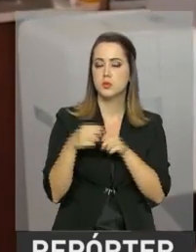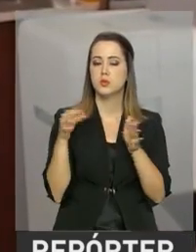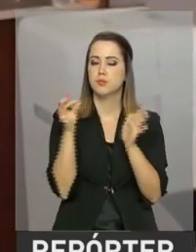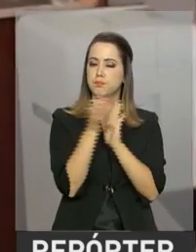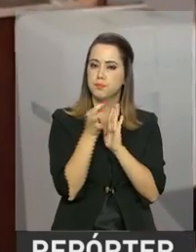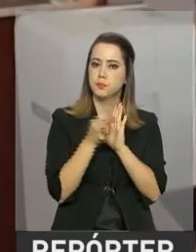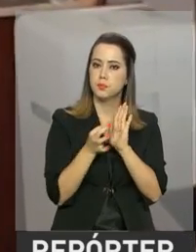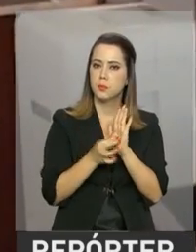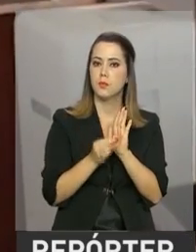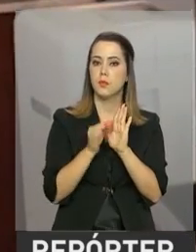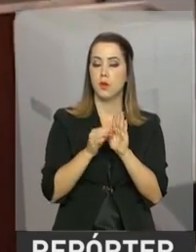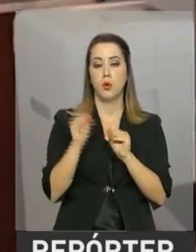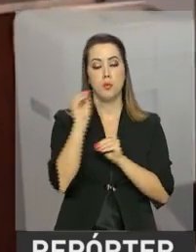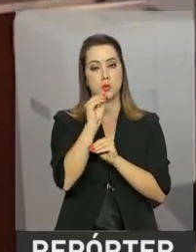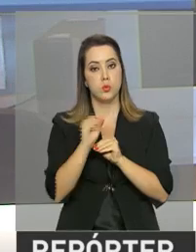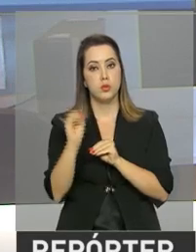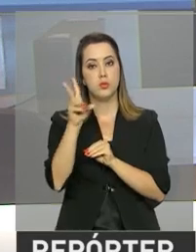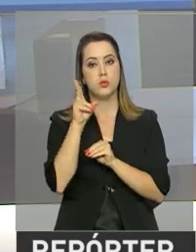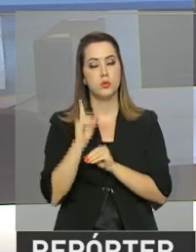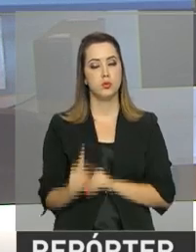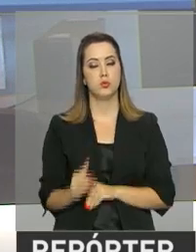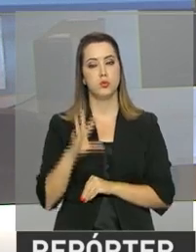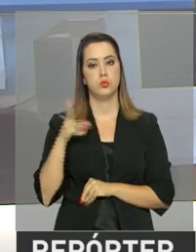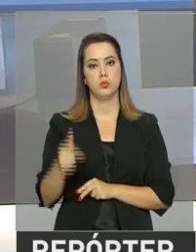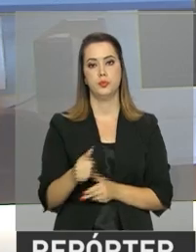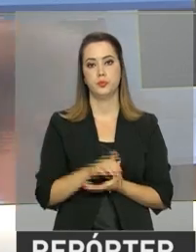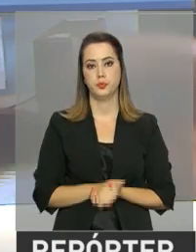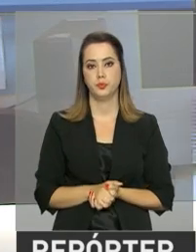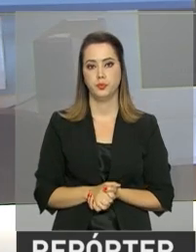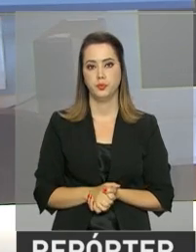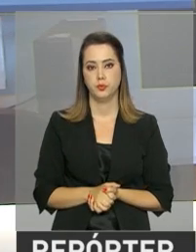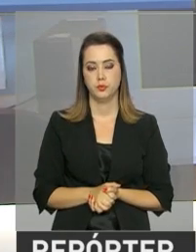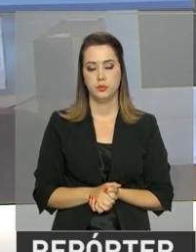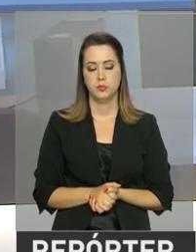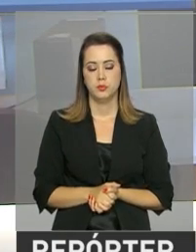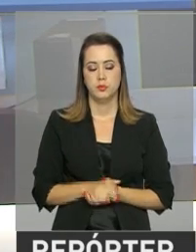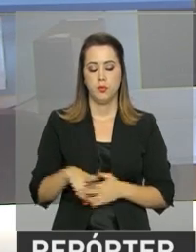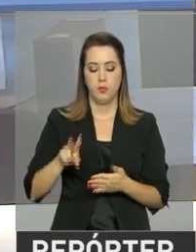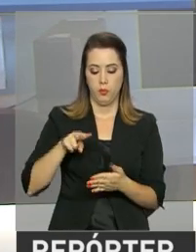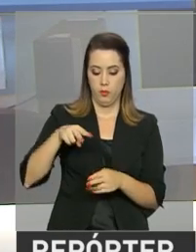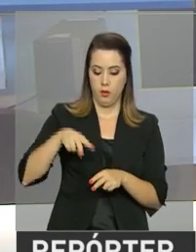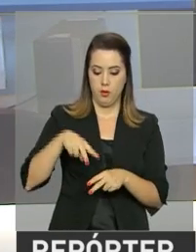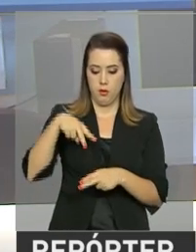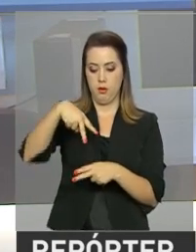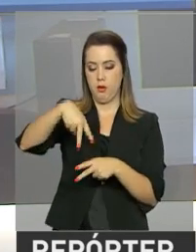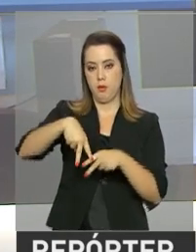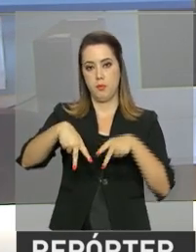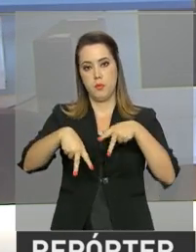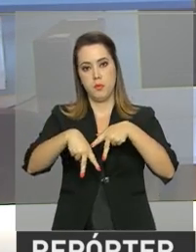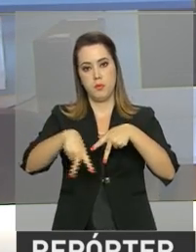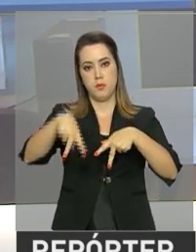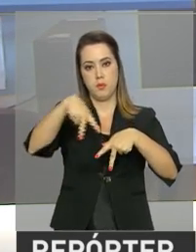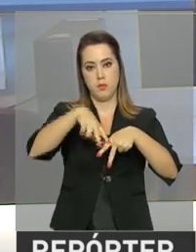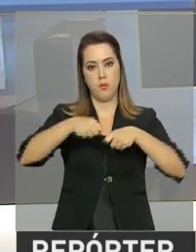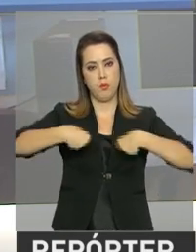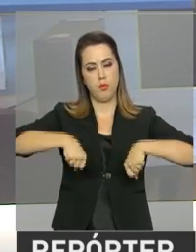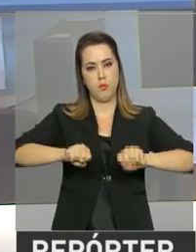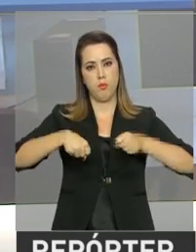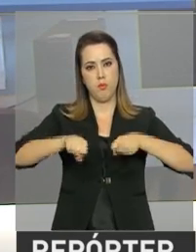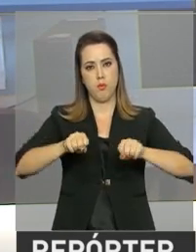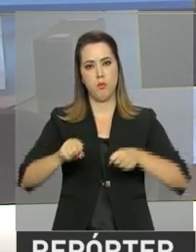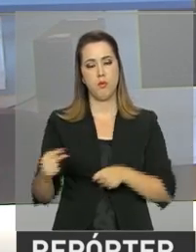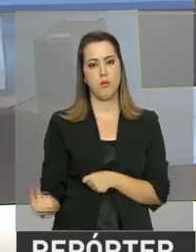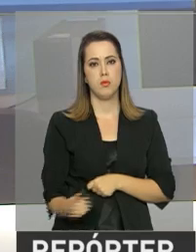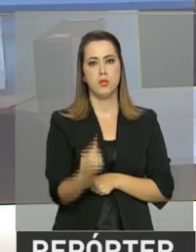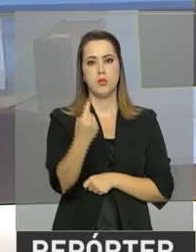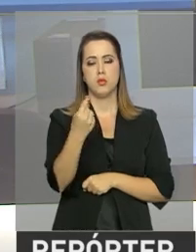direitos adquiridos por todos. A pirâmide humana, formada por dezenas de militares em cima de uma motocicleta, é uma